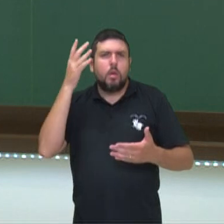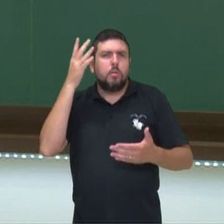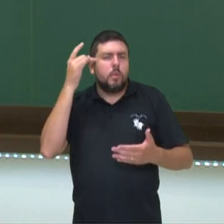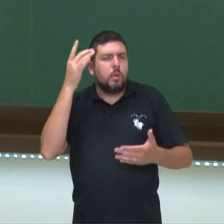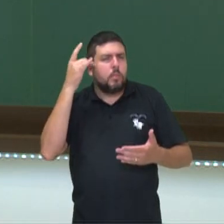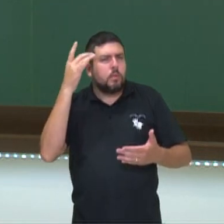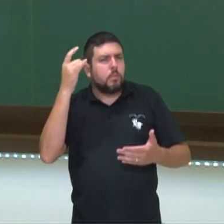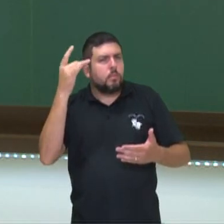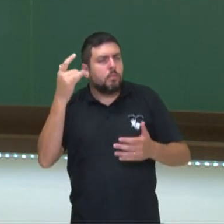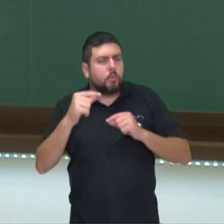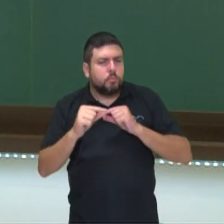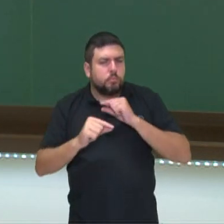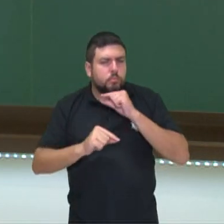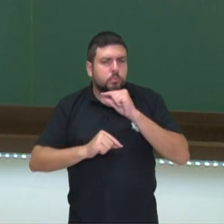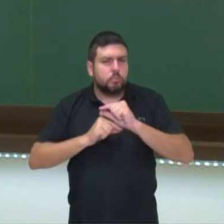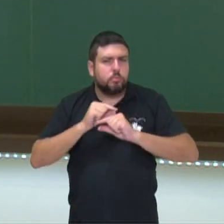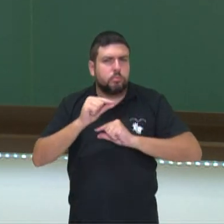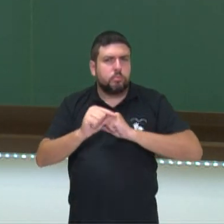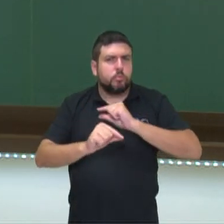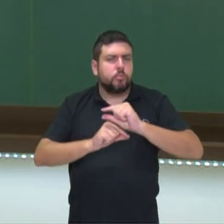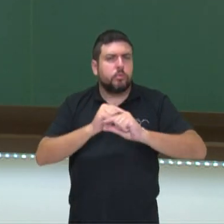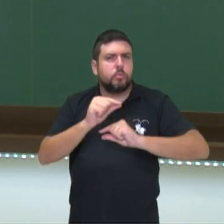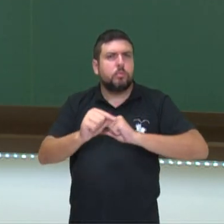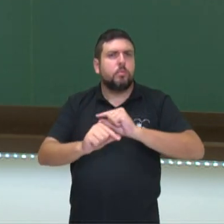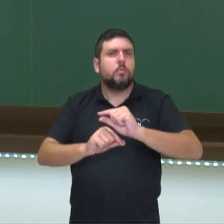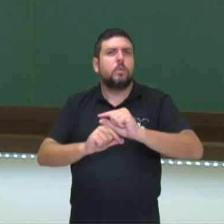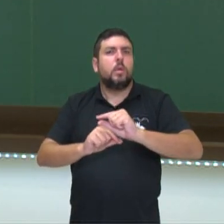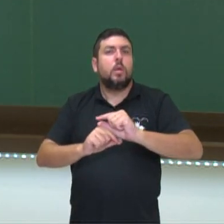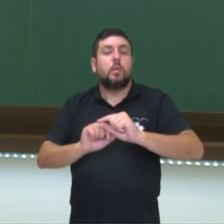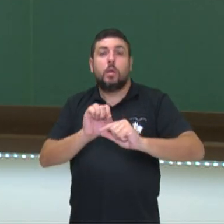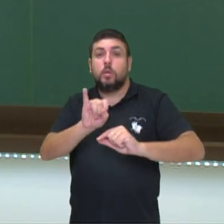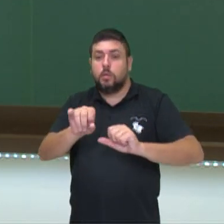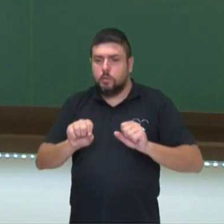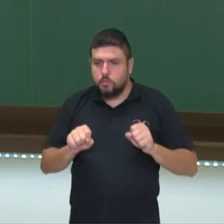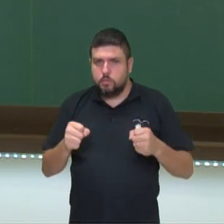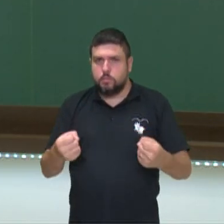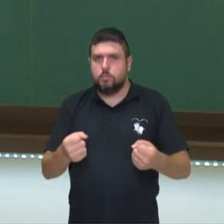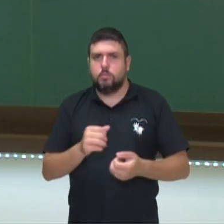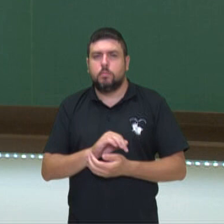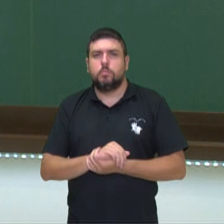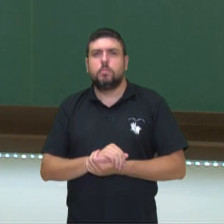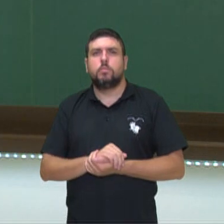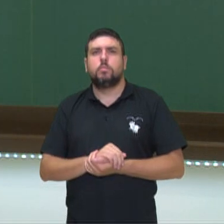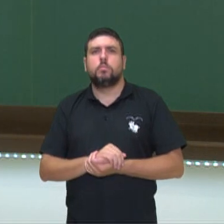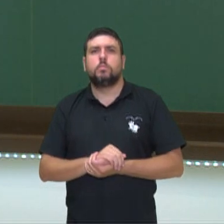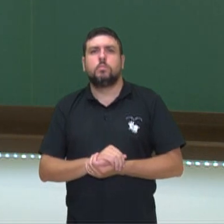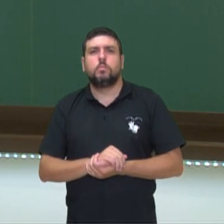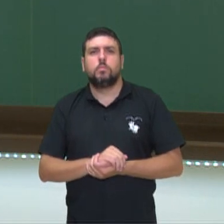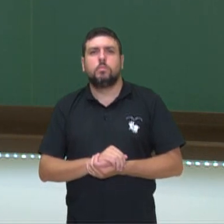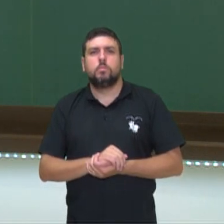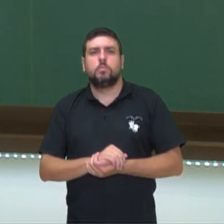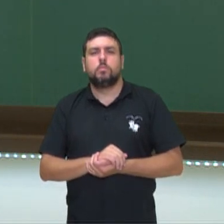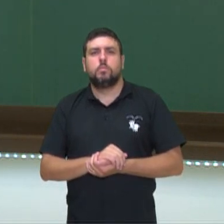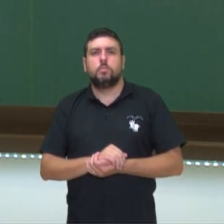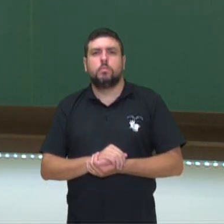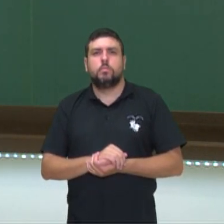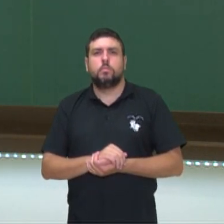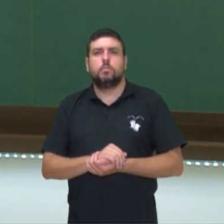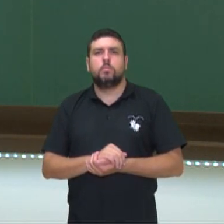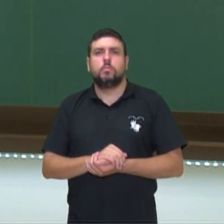melhor. Cada dia que passa estaremos melhor se persistirmos. Se fizermos o exercício. Tá